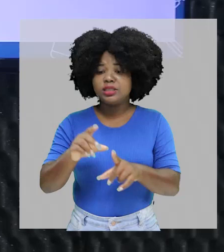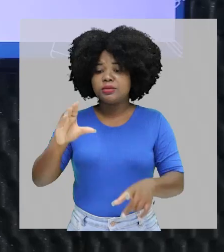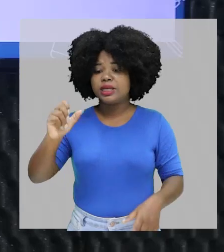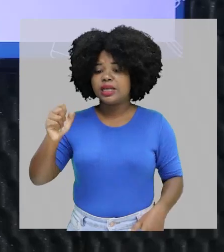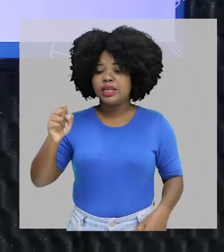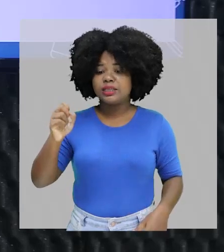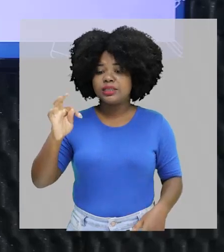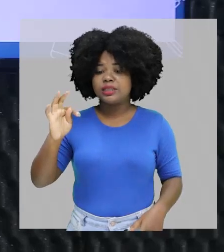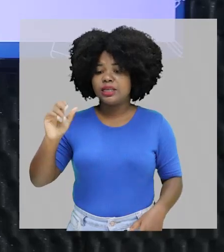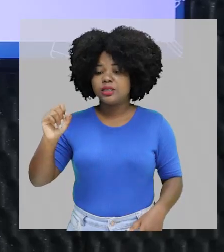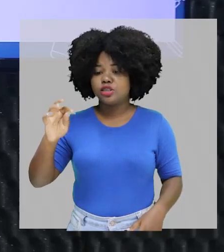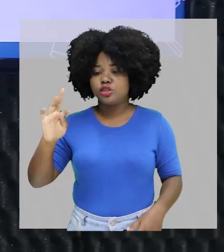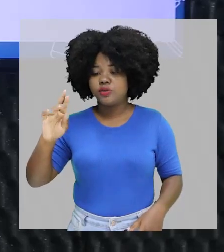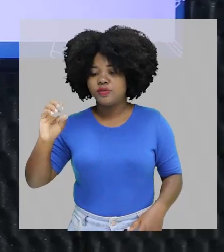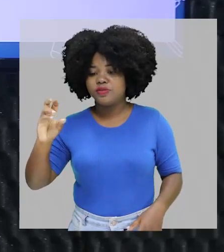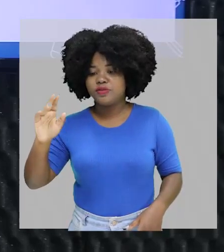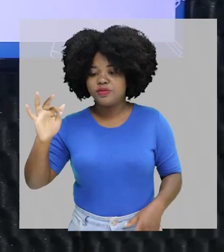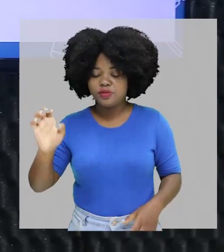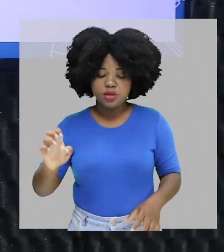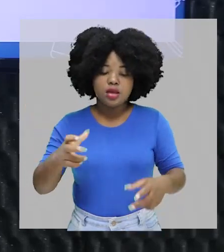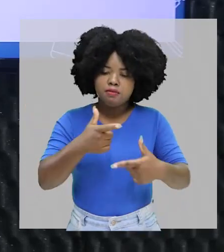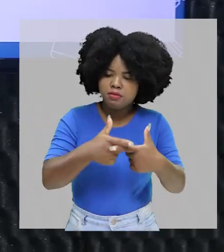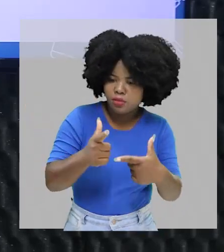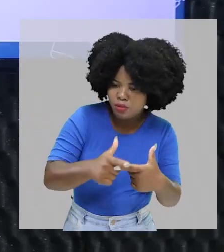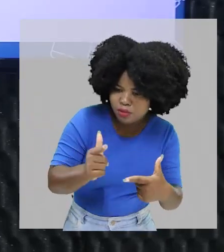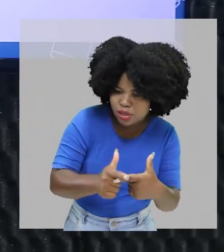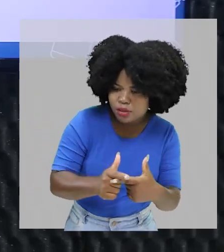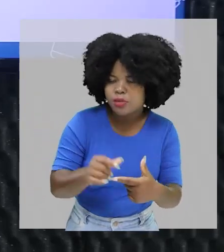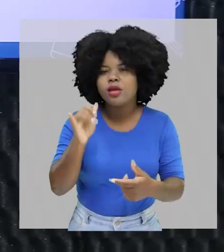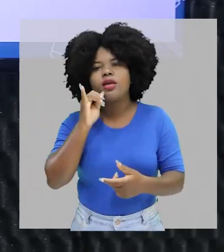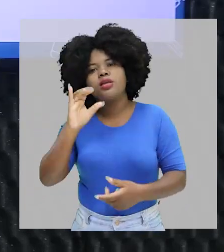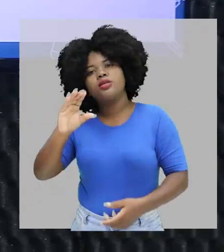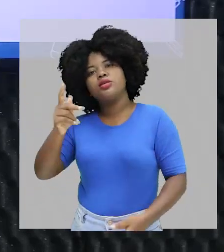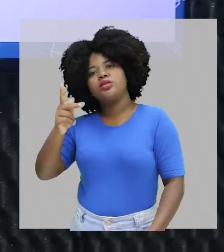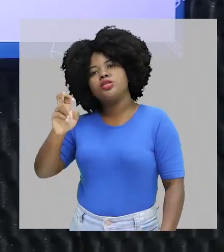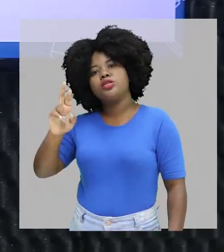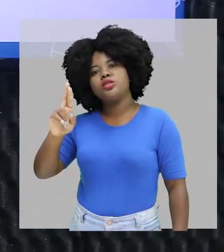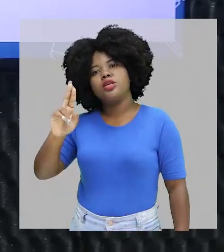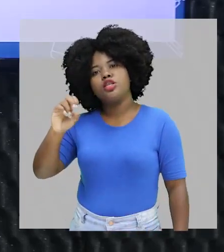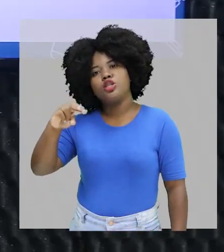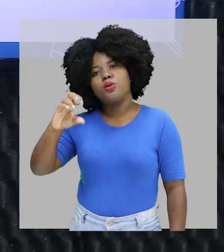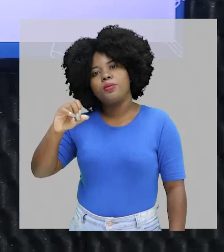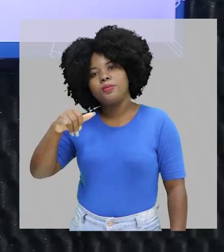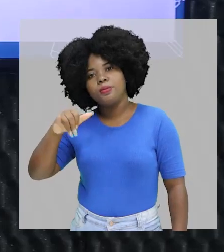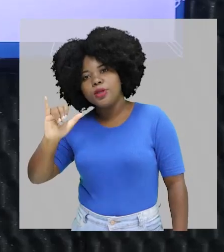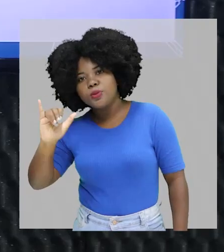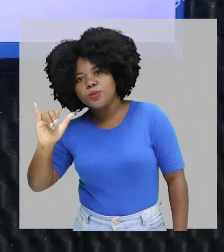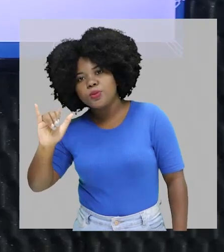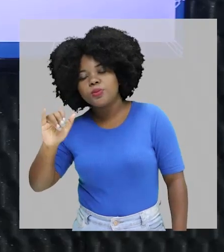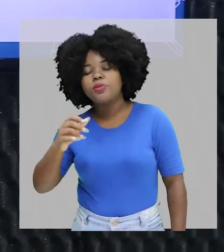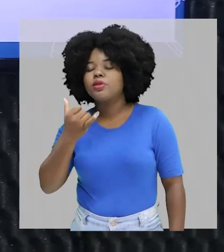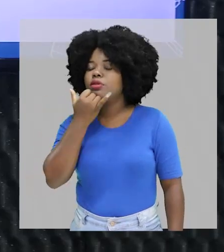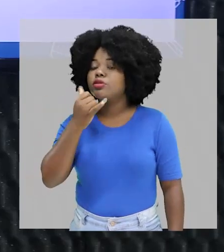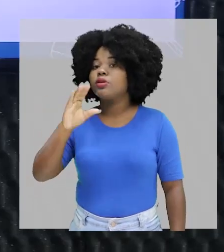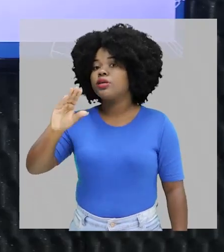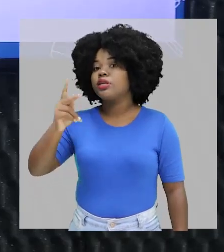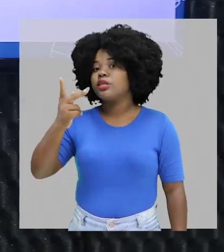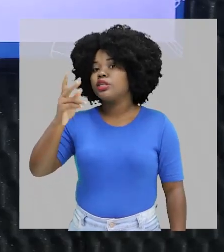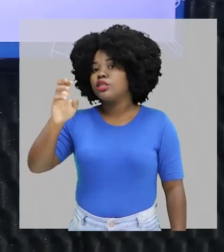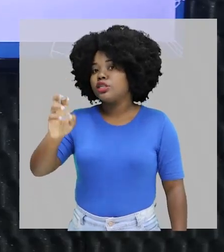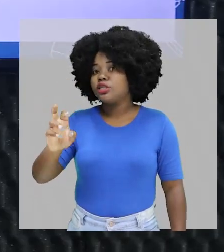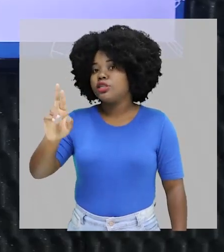problema gerado muito por causas humanas, certo? E na verdade, se nós temos uma